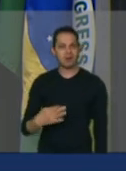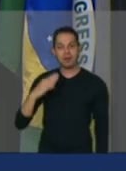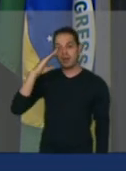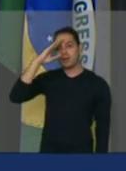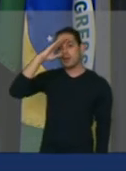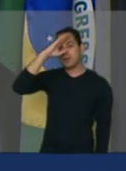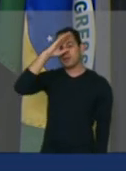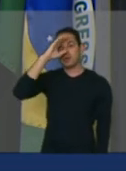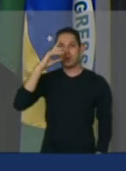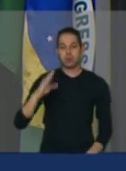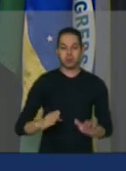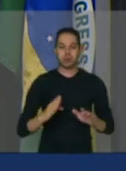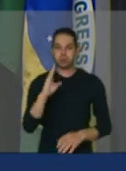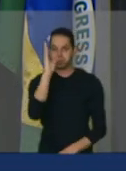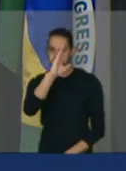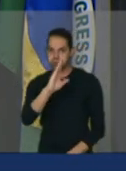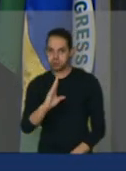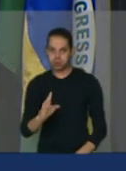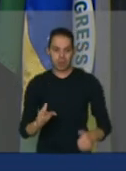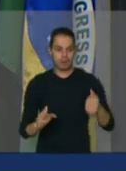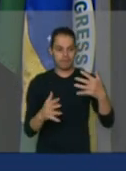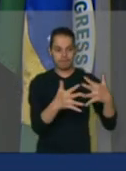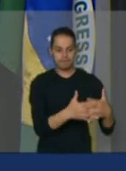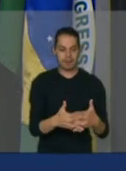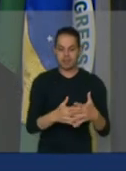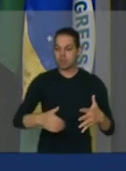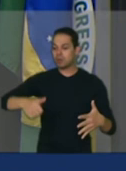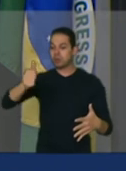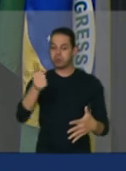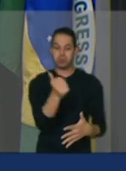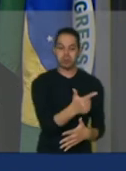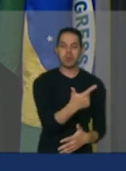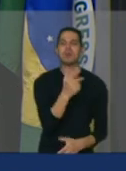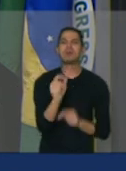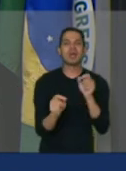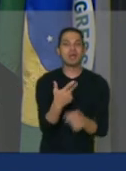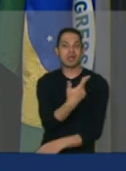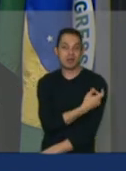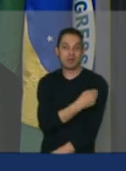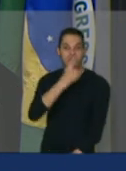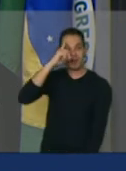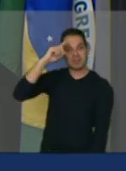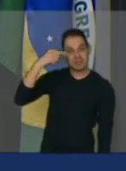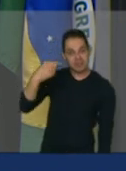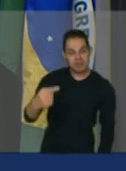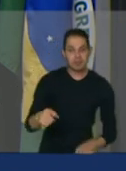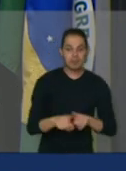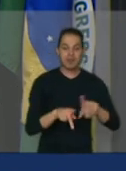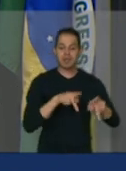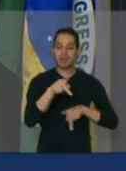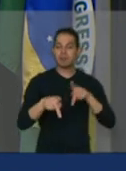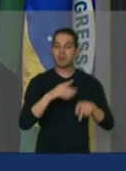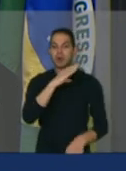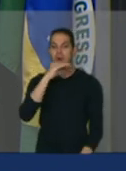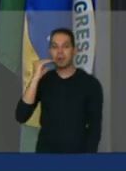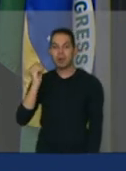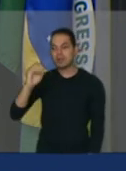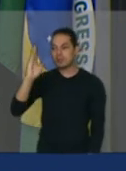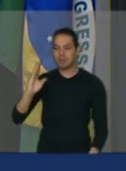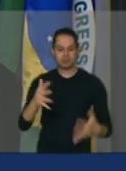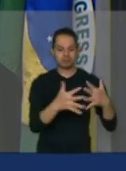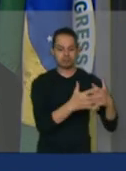já superasse os Estados Unidos tanto na vacinação diária quanto na população adulta com a primeira